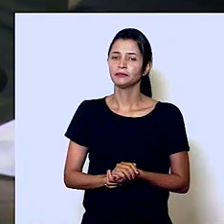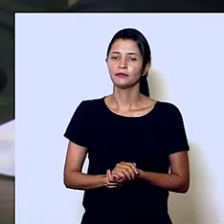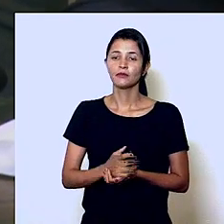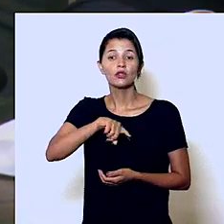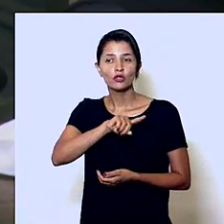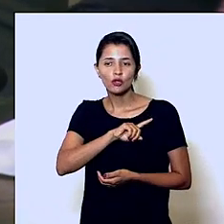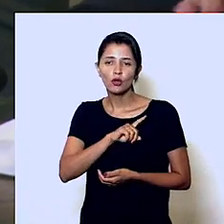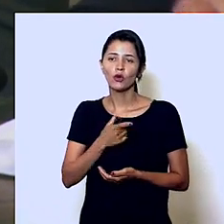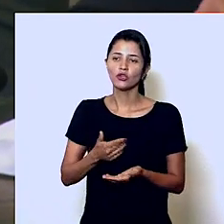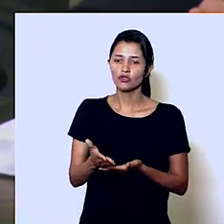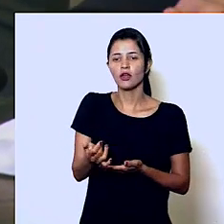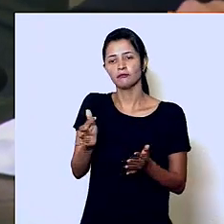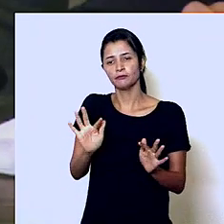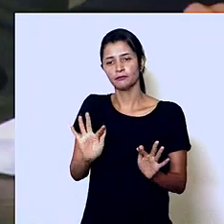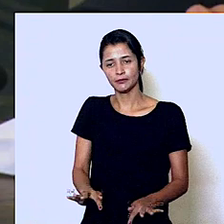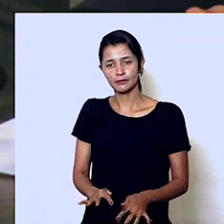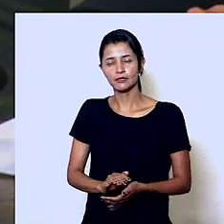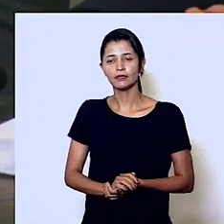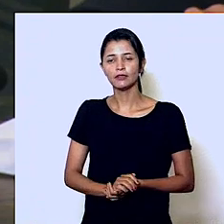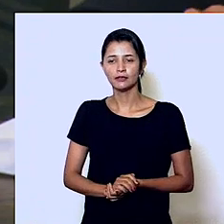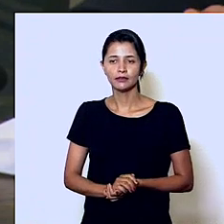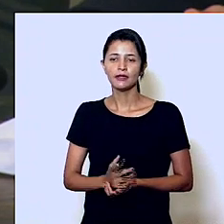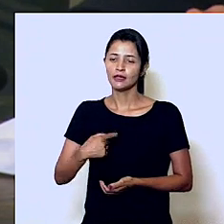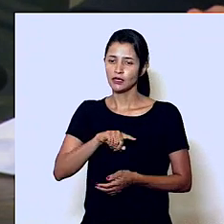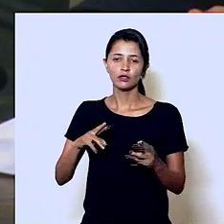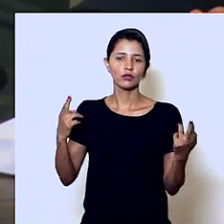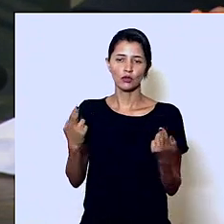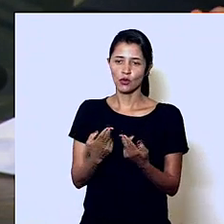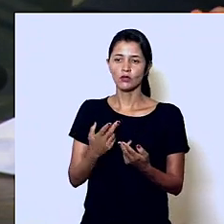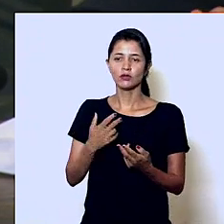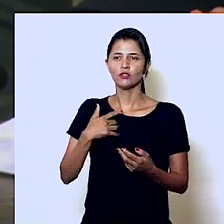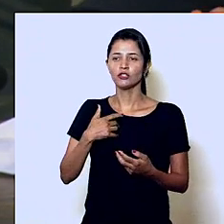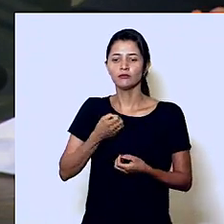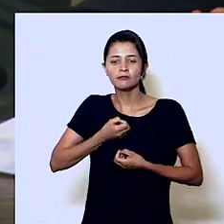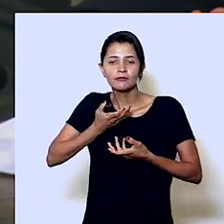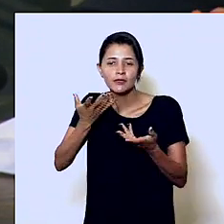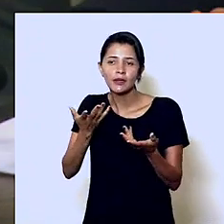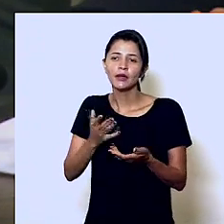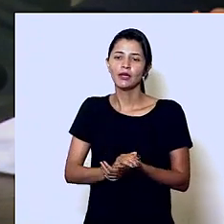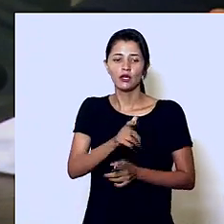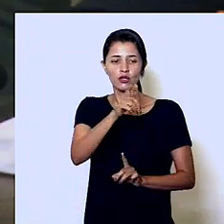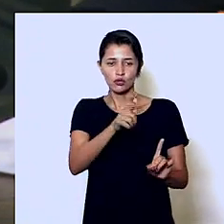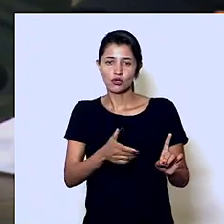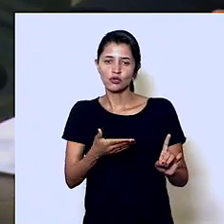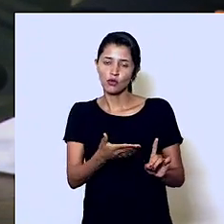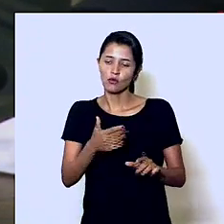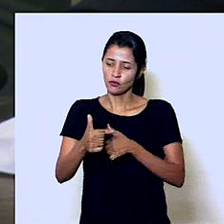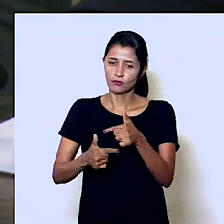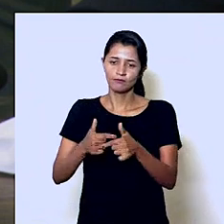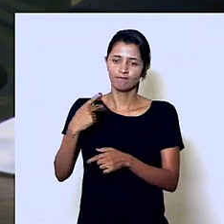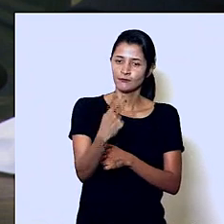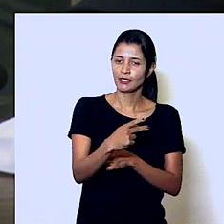o encerramento dessa nossa sessão de depoimentos sobre o legado do embaixador Paulo Tarso Flecha de Lima no